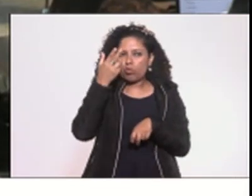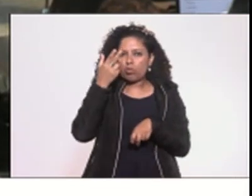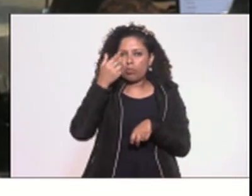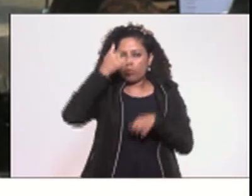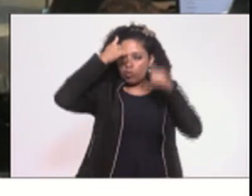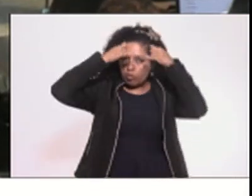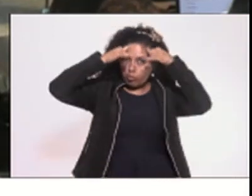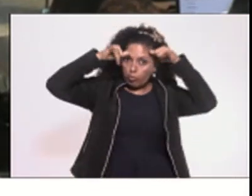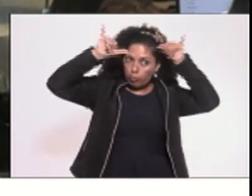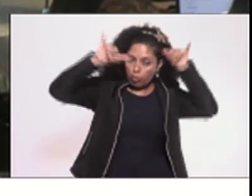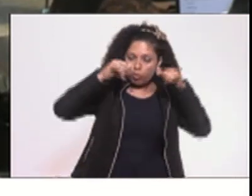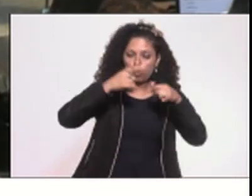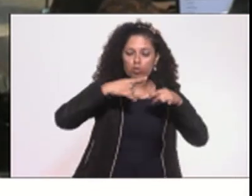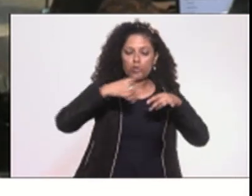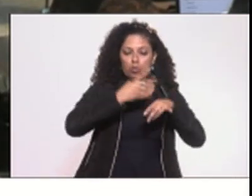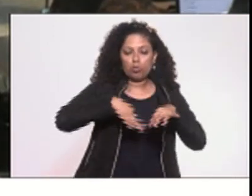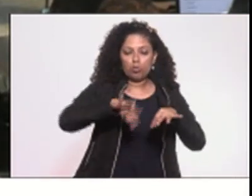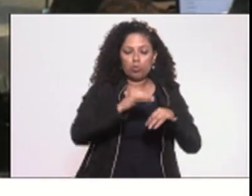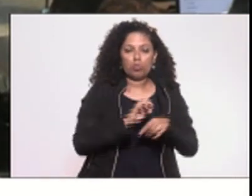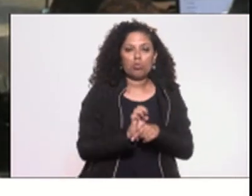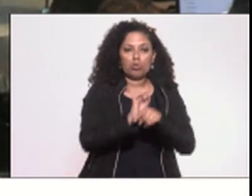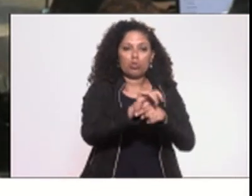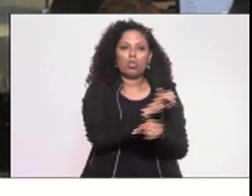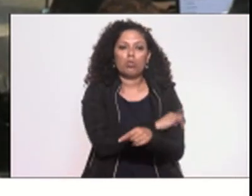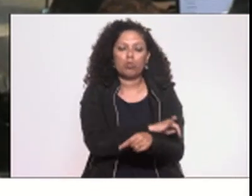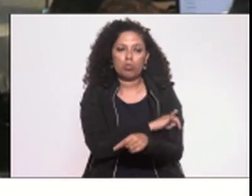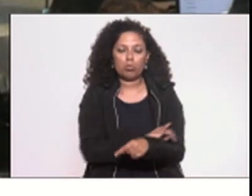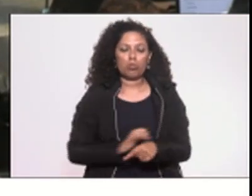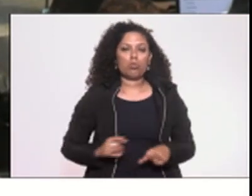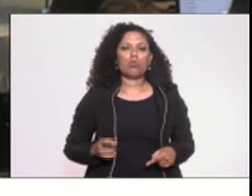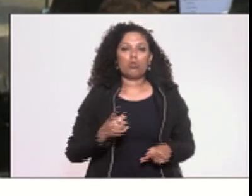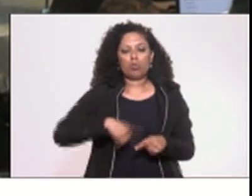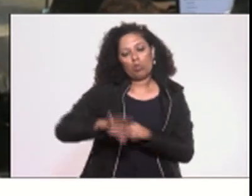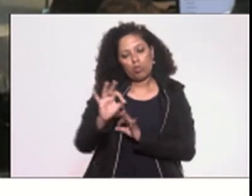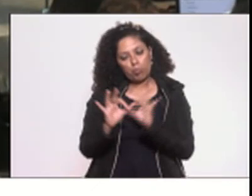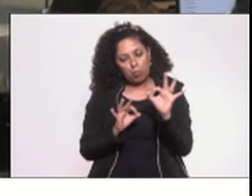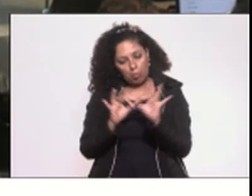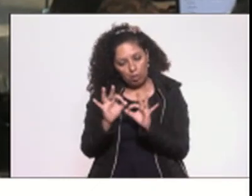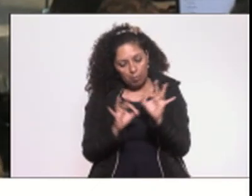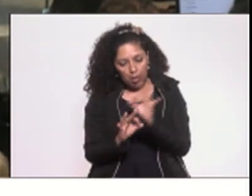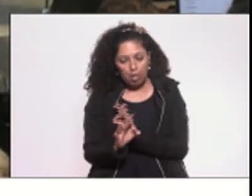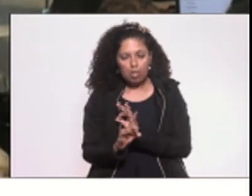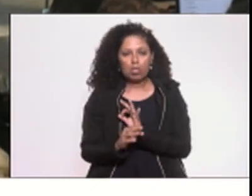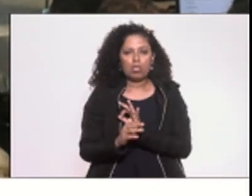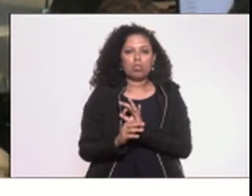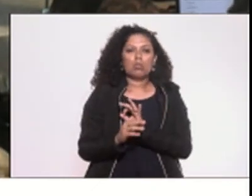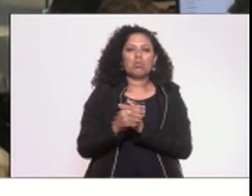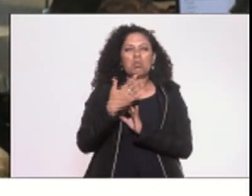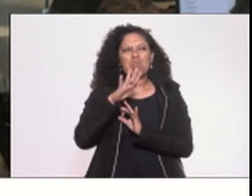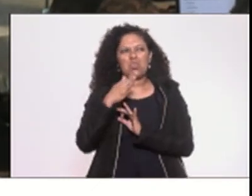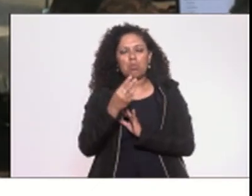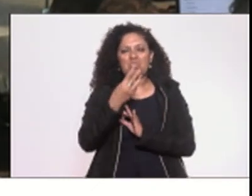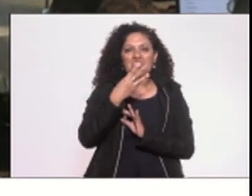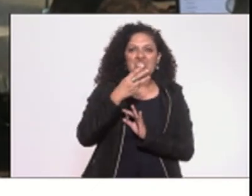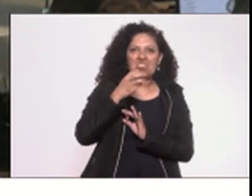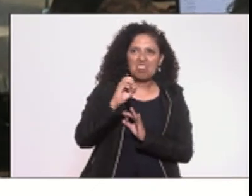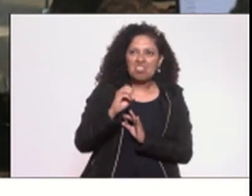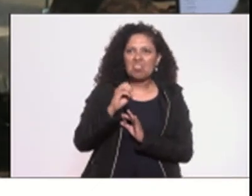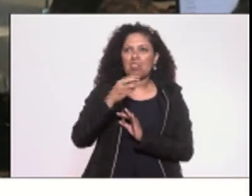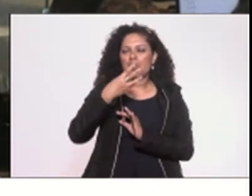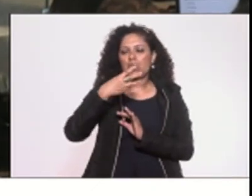Janeiro, que é um problema se descartado no ambiente. Nós processamos em média 300 a